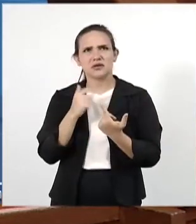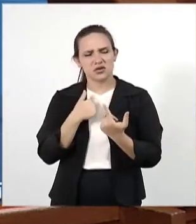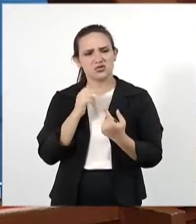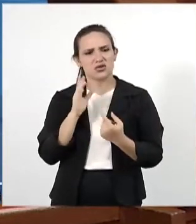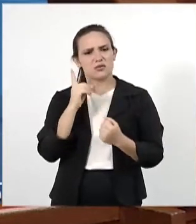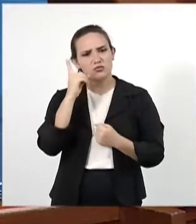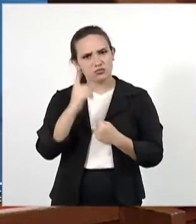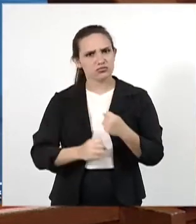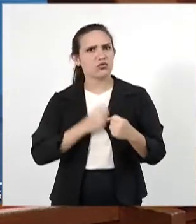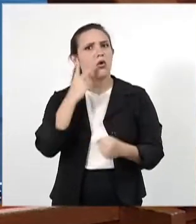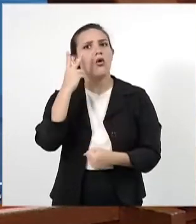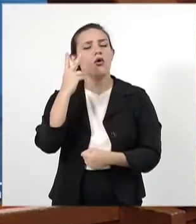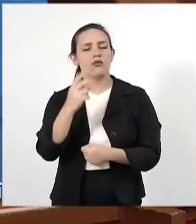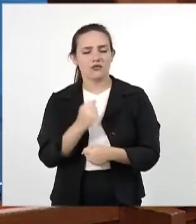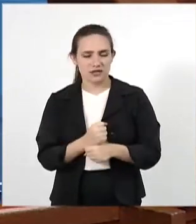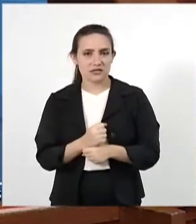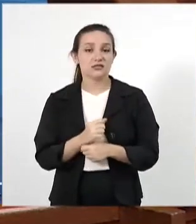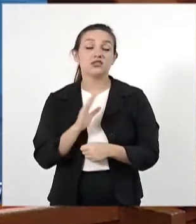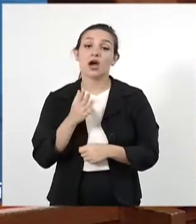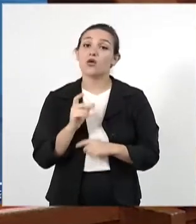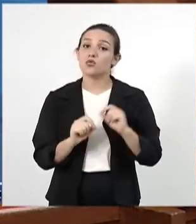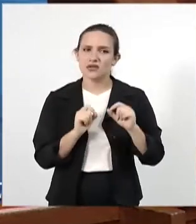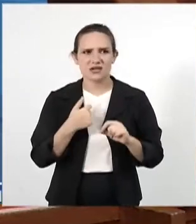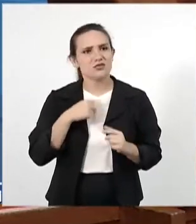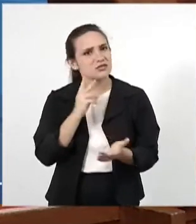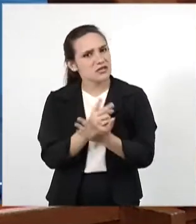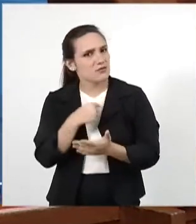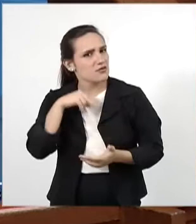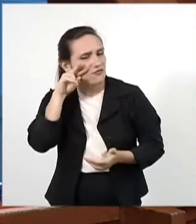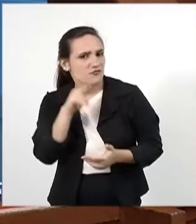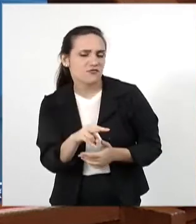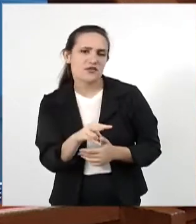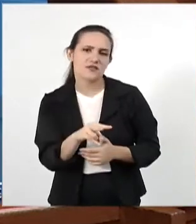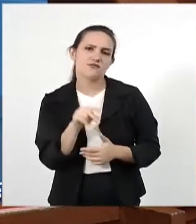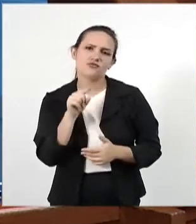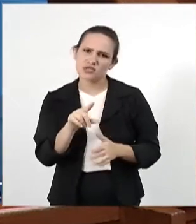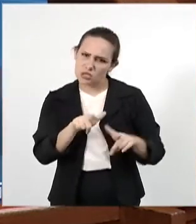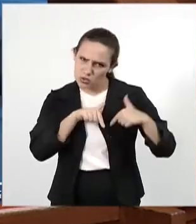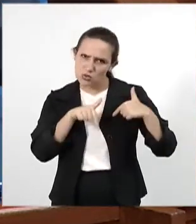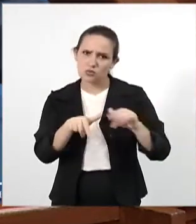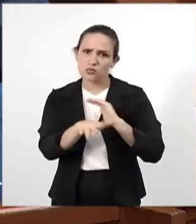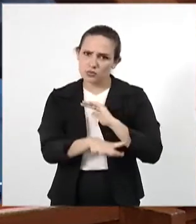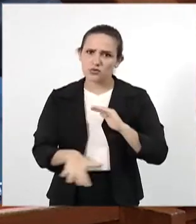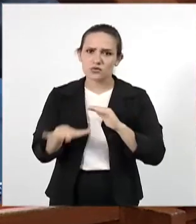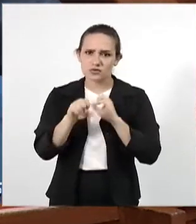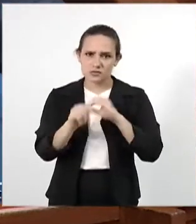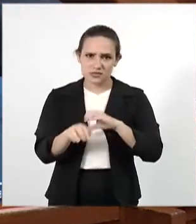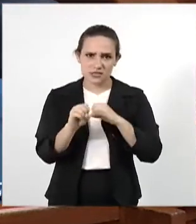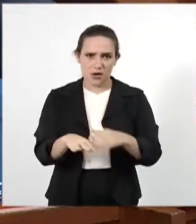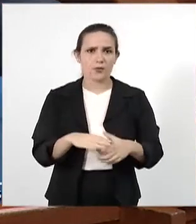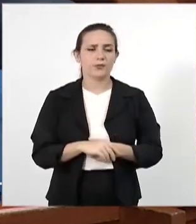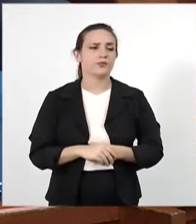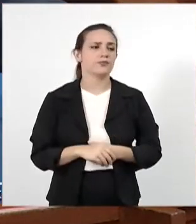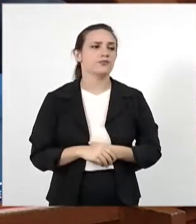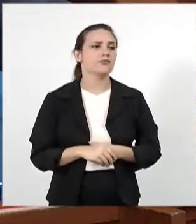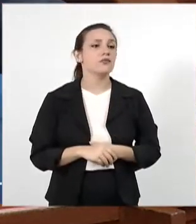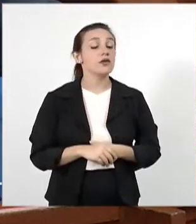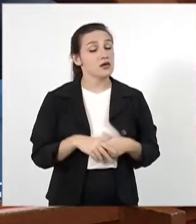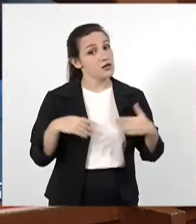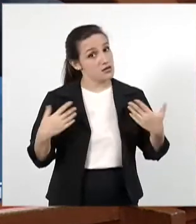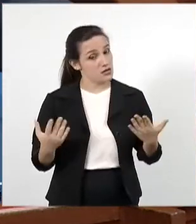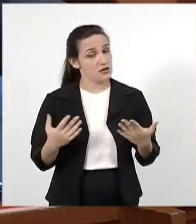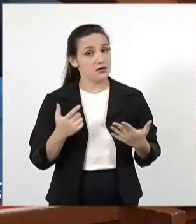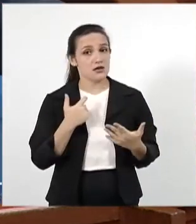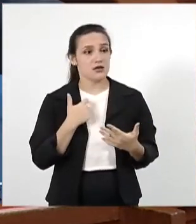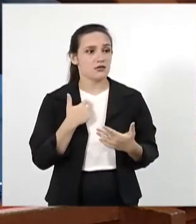mandato, da luta de Vossa Excelência no contexto da educação especial. E fazendo coro à manifestação de